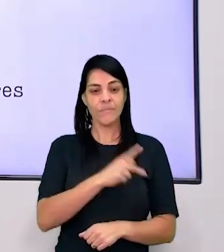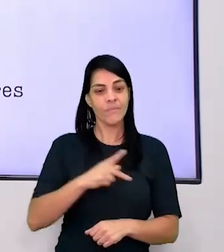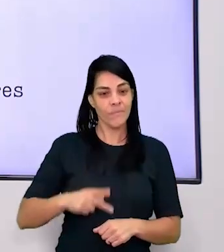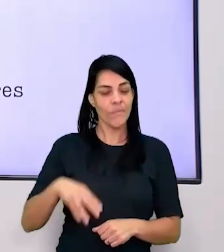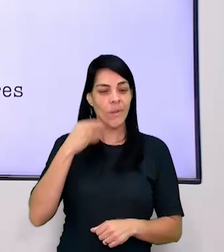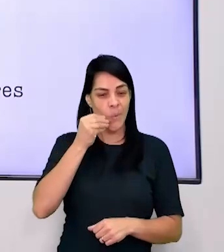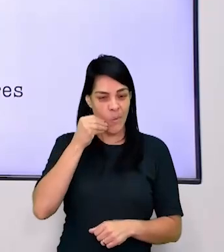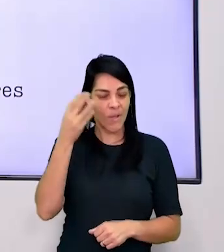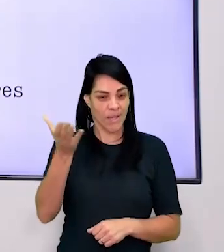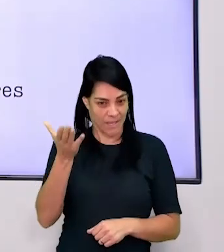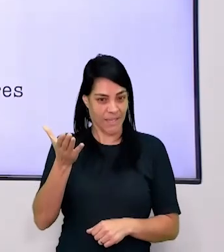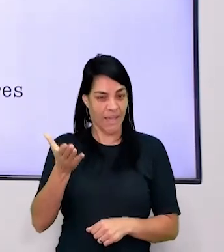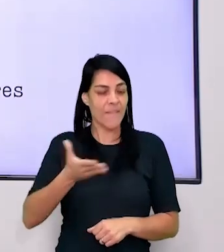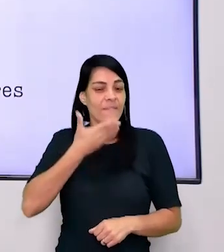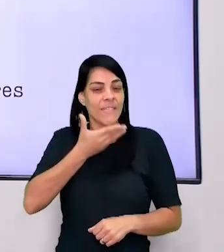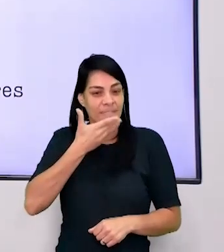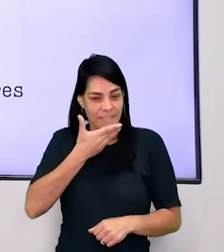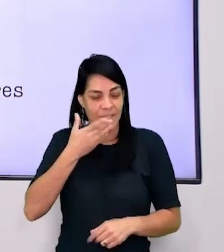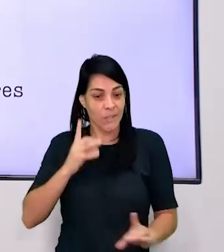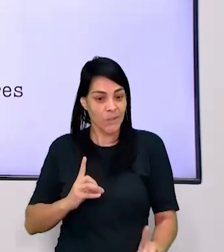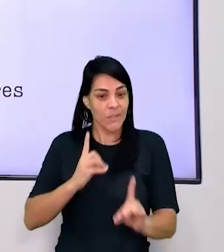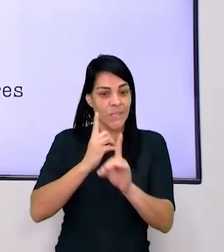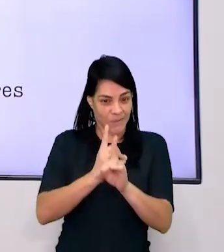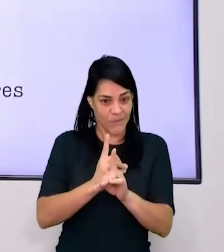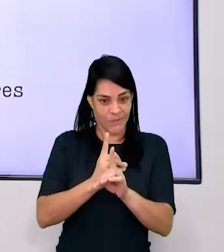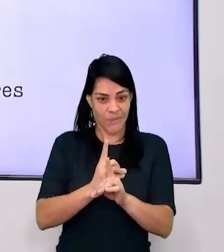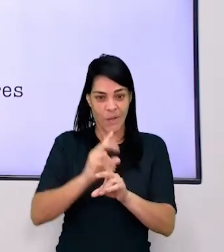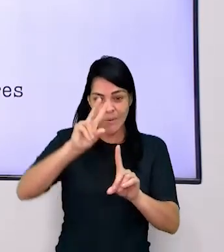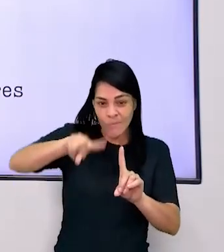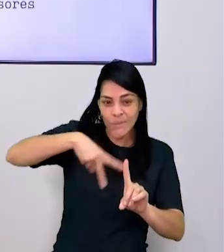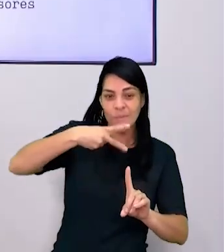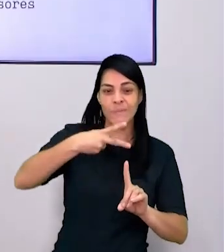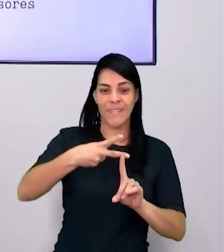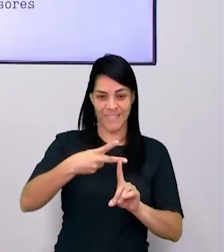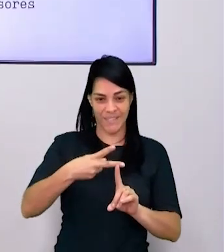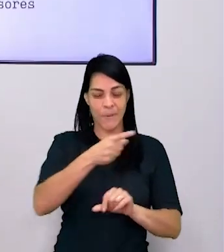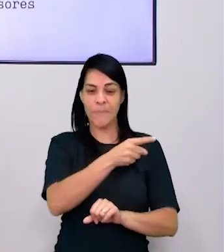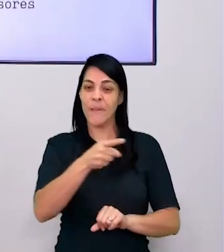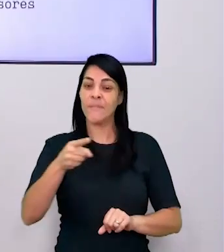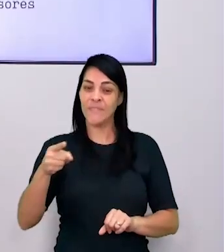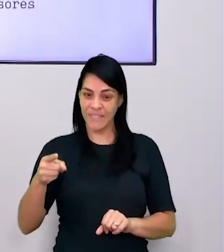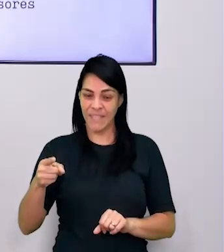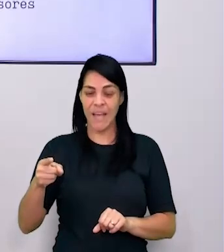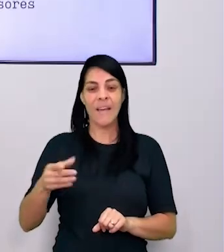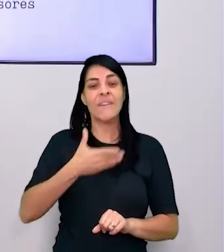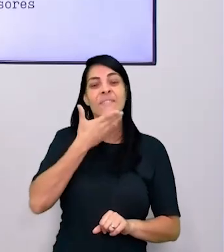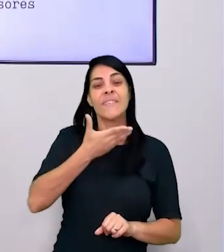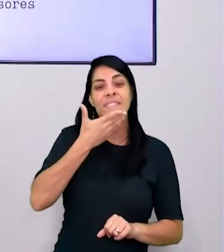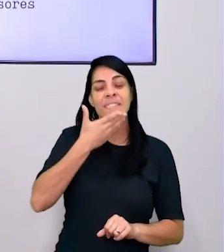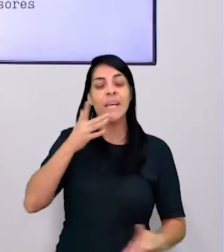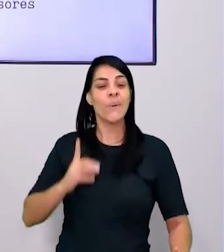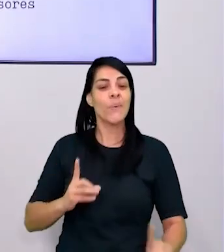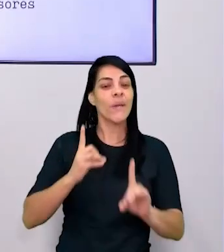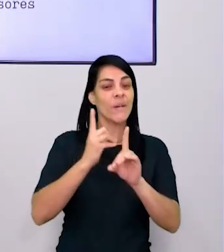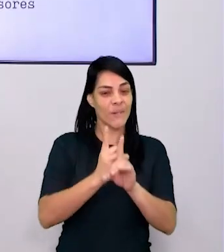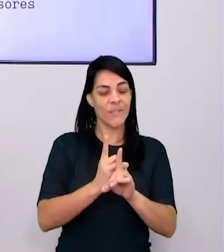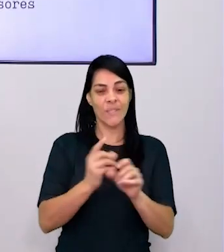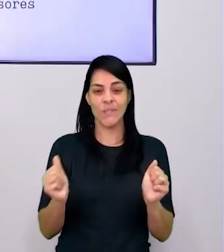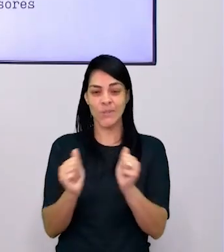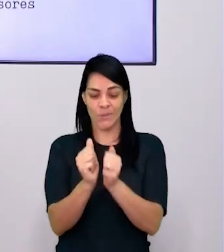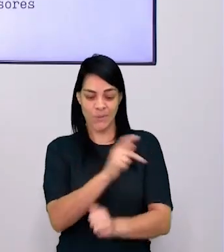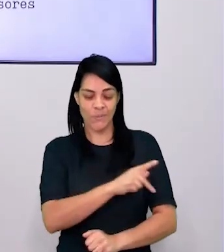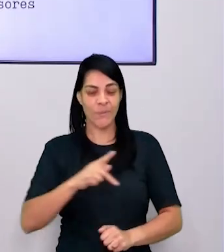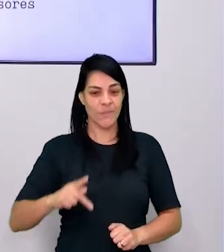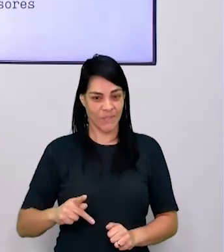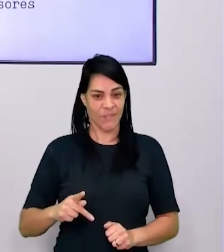querem ser os facilitadores dos encontros vão ser os multiplicadores, para você facilitar os encontros com os professores da